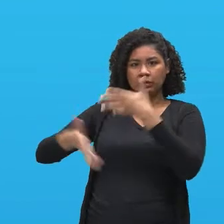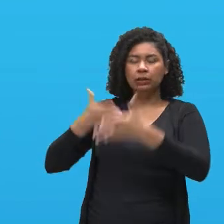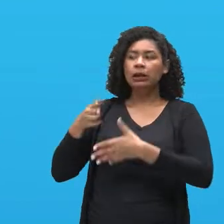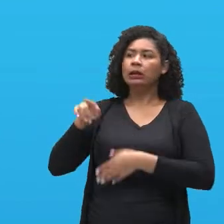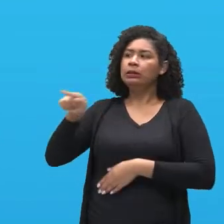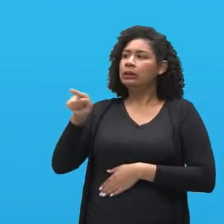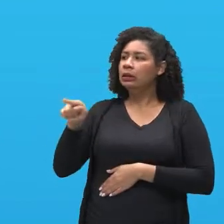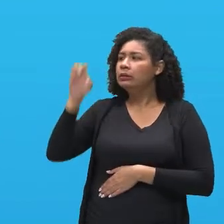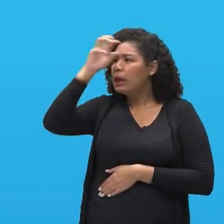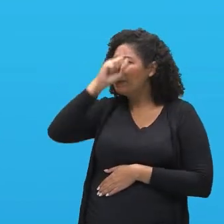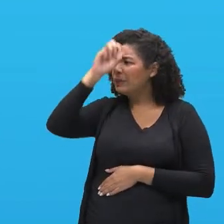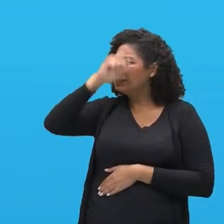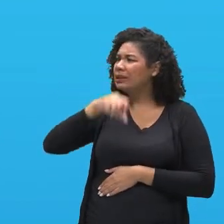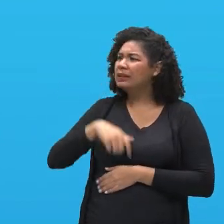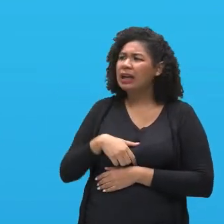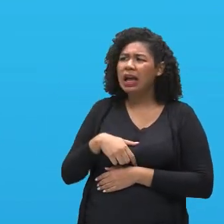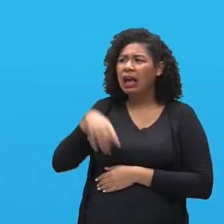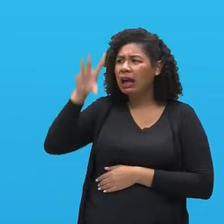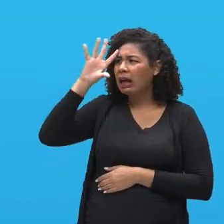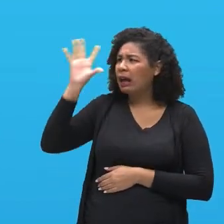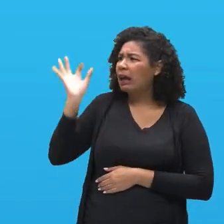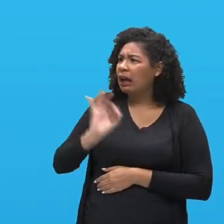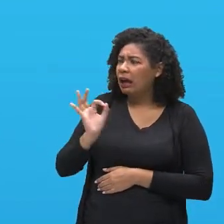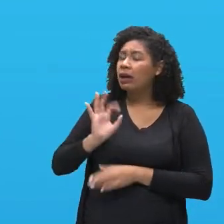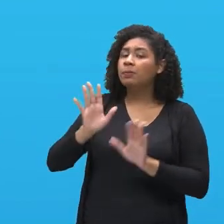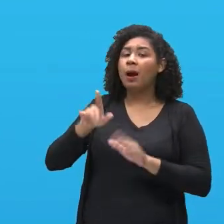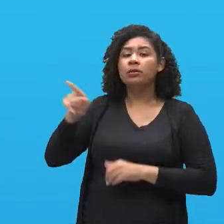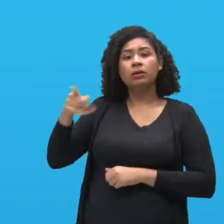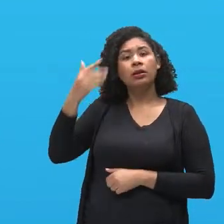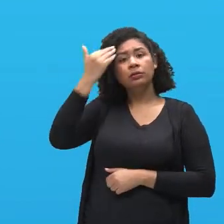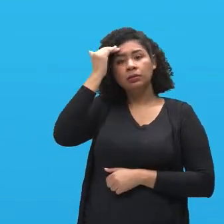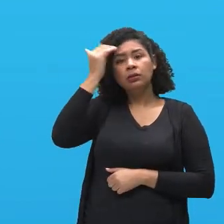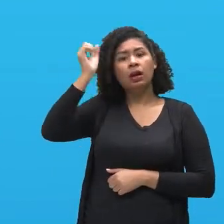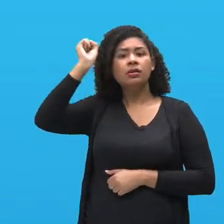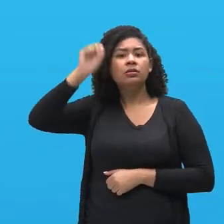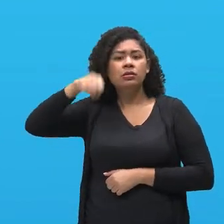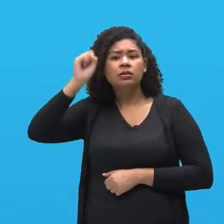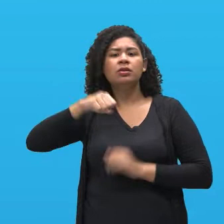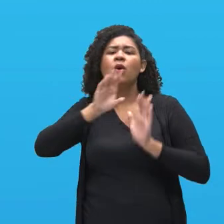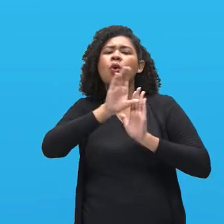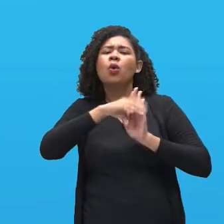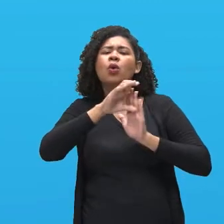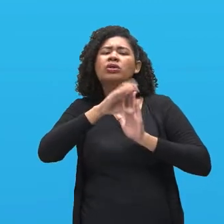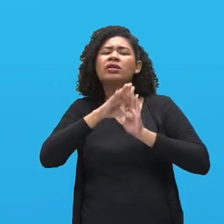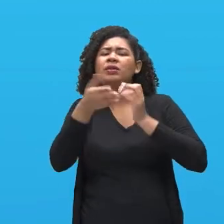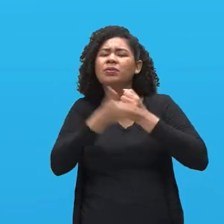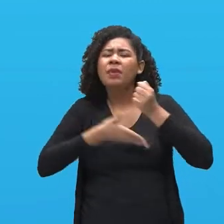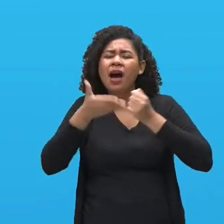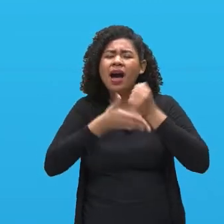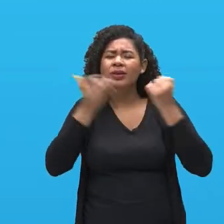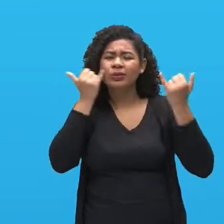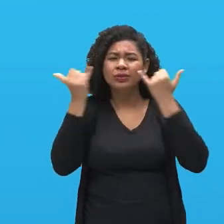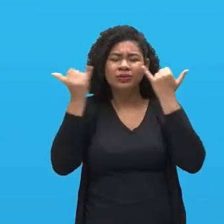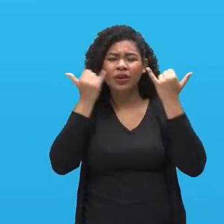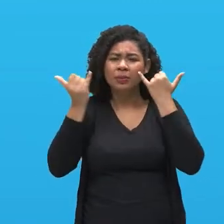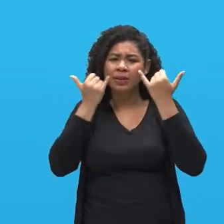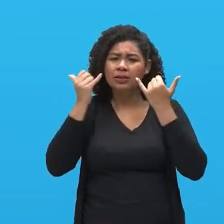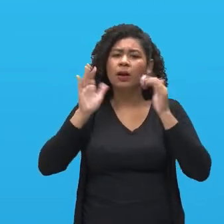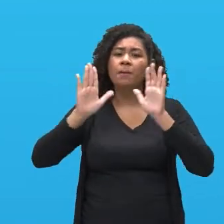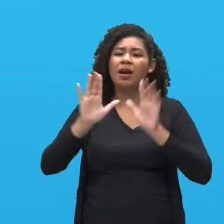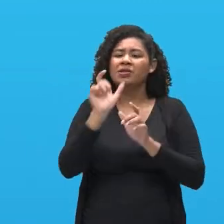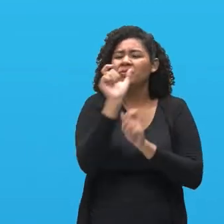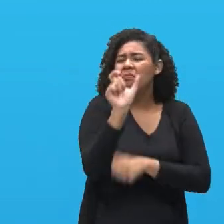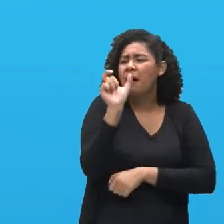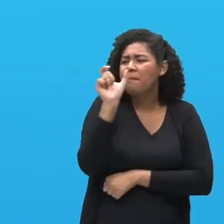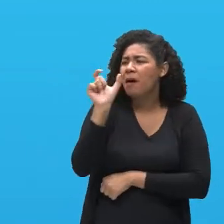professora, eu não entendi nada, mas na verdade eles entenderam o que é a informação que eles precisam dar. Mas como eles não entenderam palavra